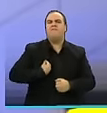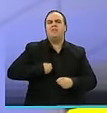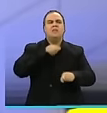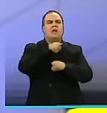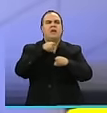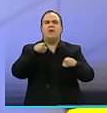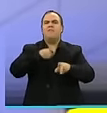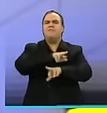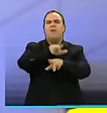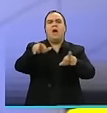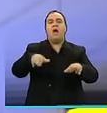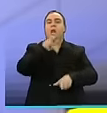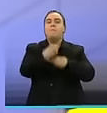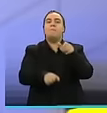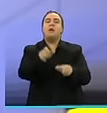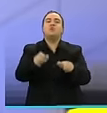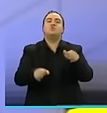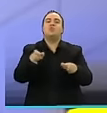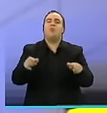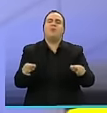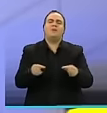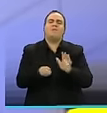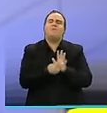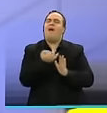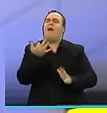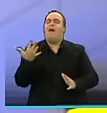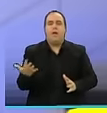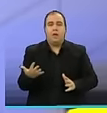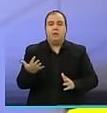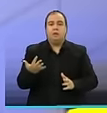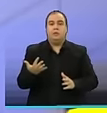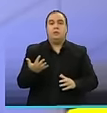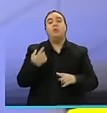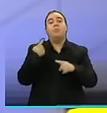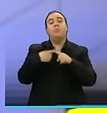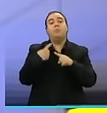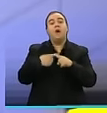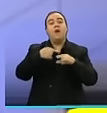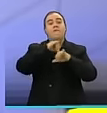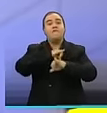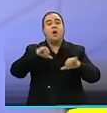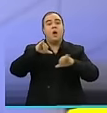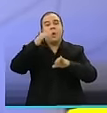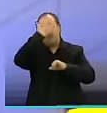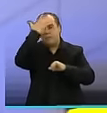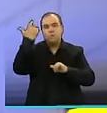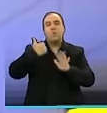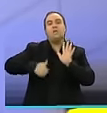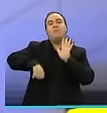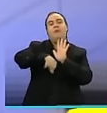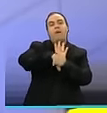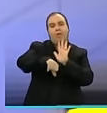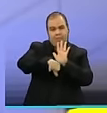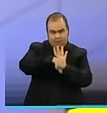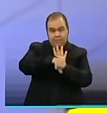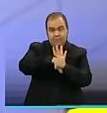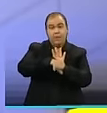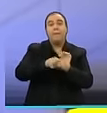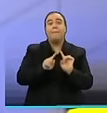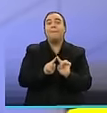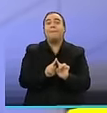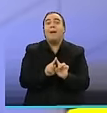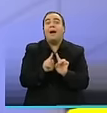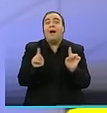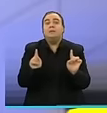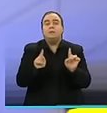gente. Acabou com a vida de muita gente por dizer que pessoas cometiam crimes